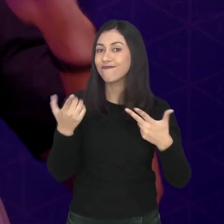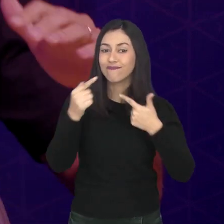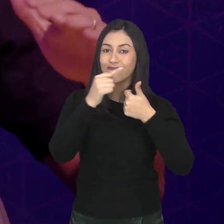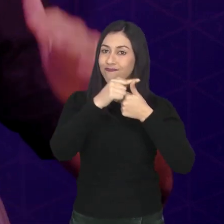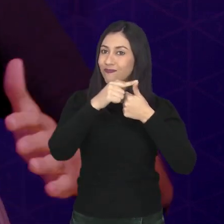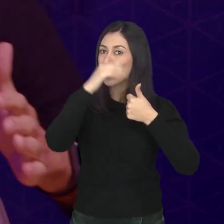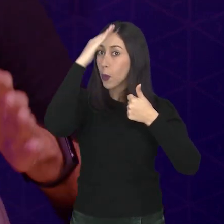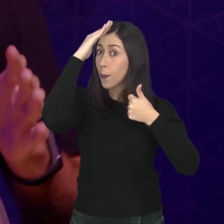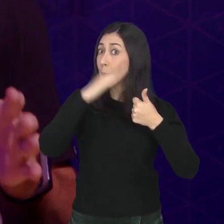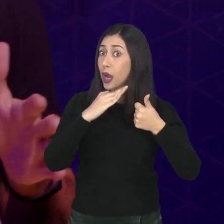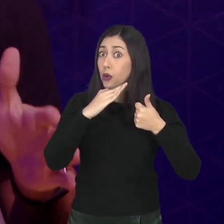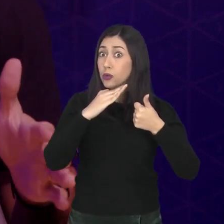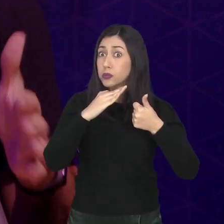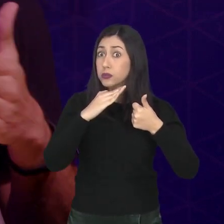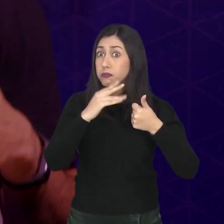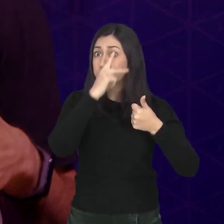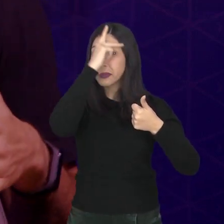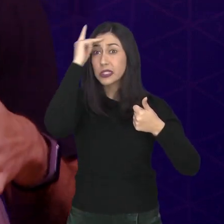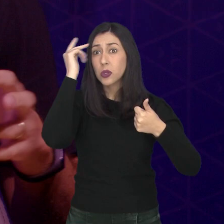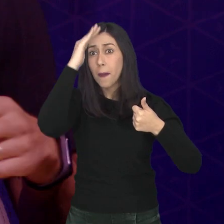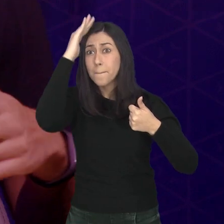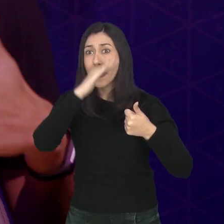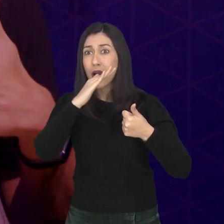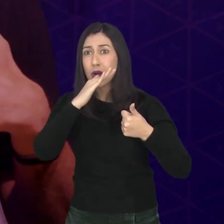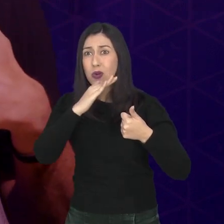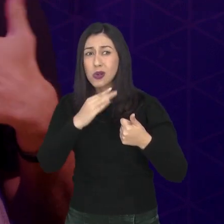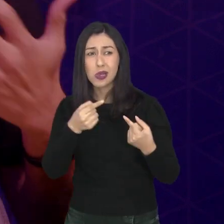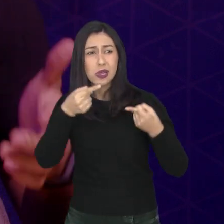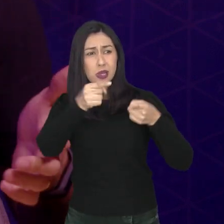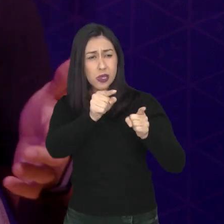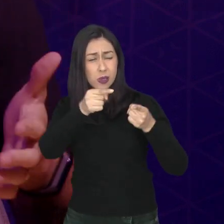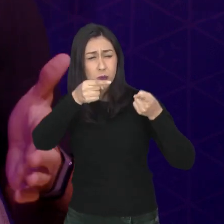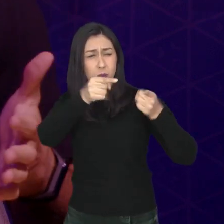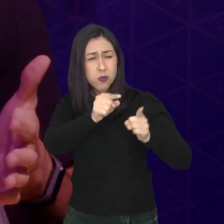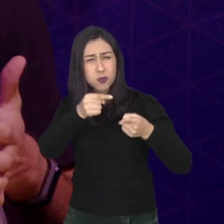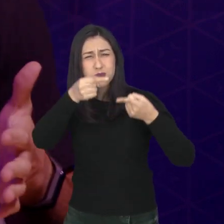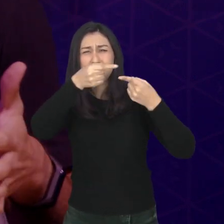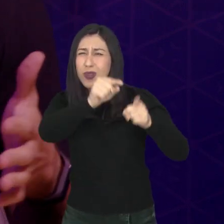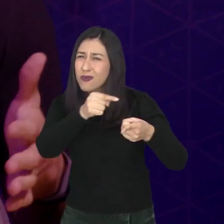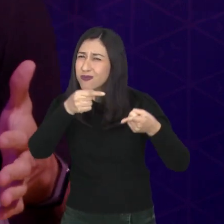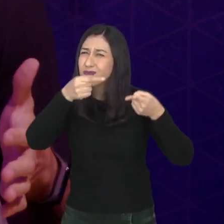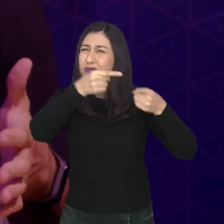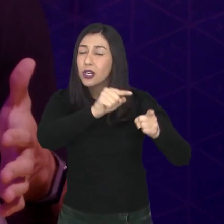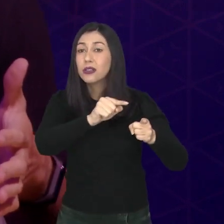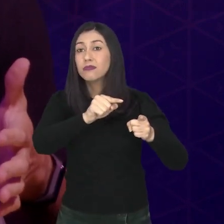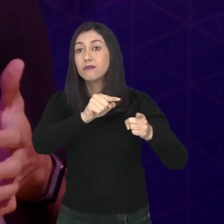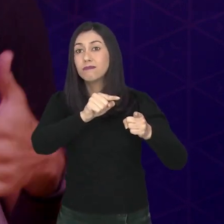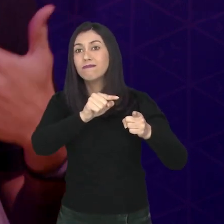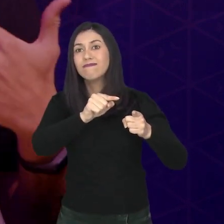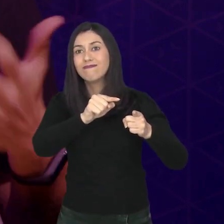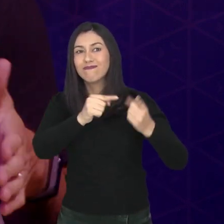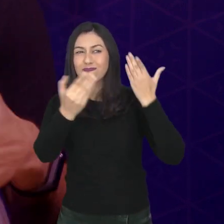um valentão que agride psicológica ou verbalmente